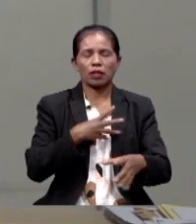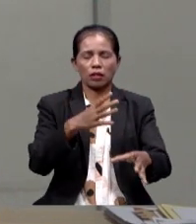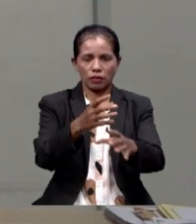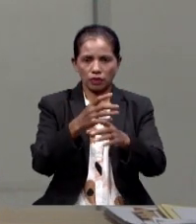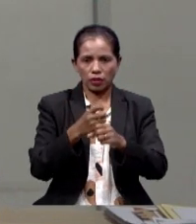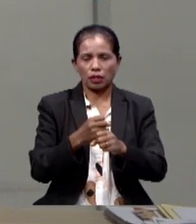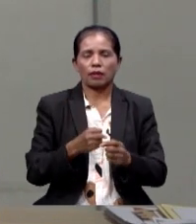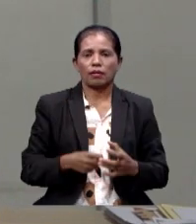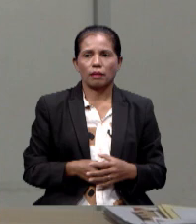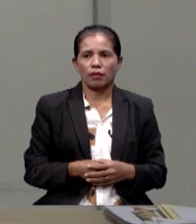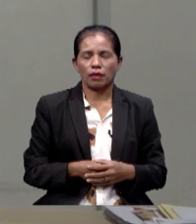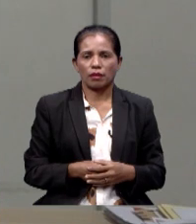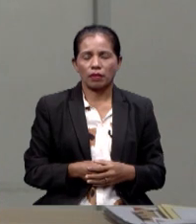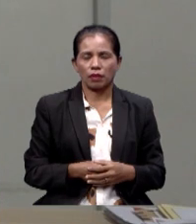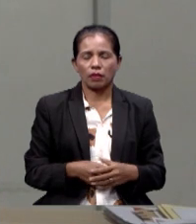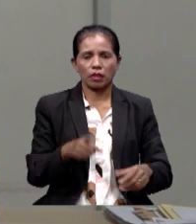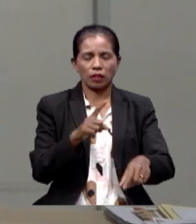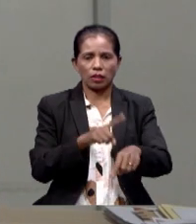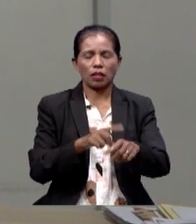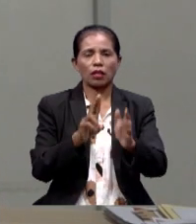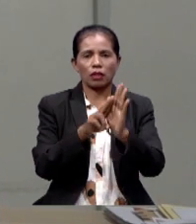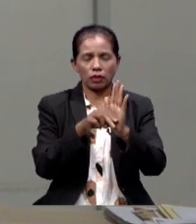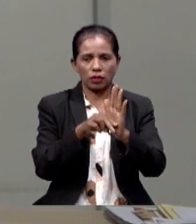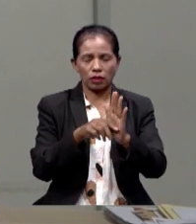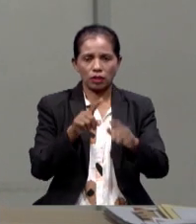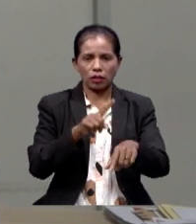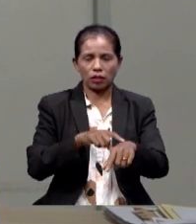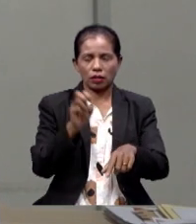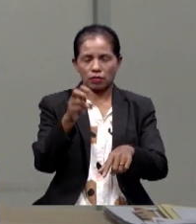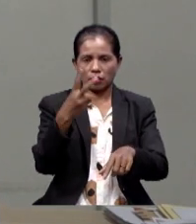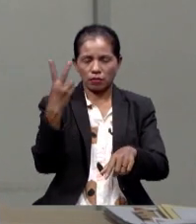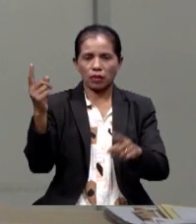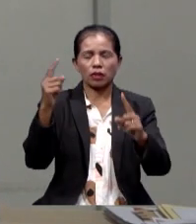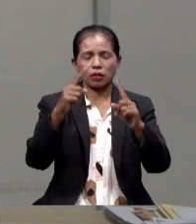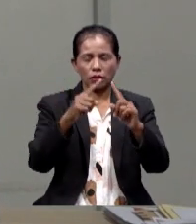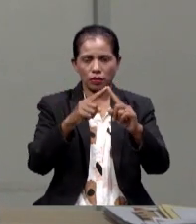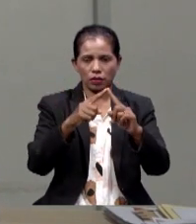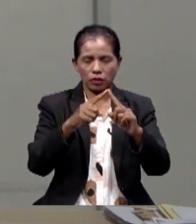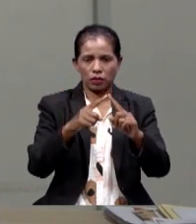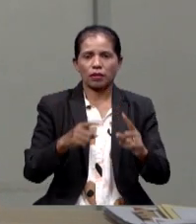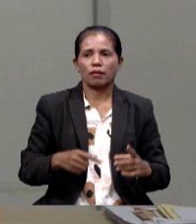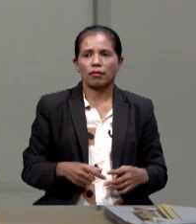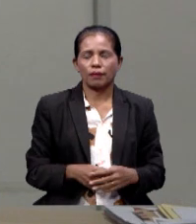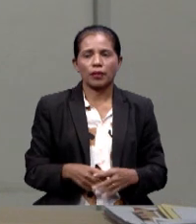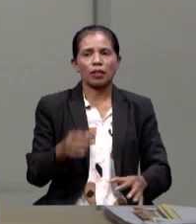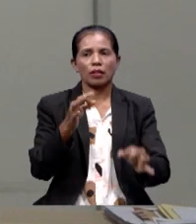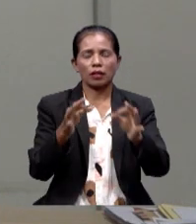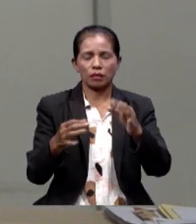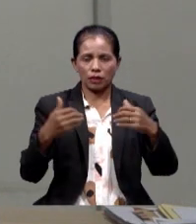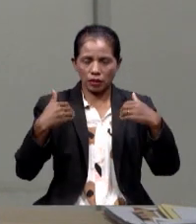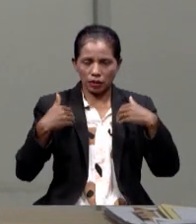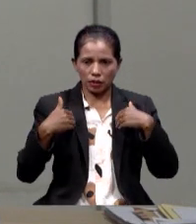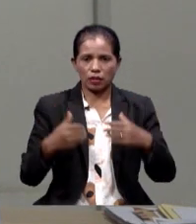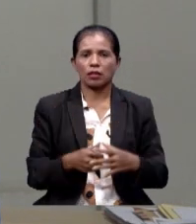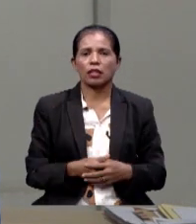ka durante ia horas ida hauru ka bihane 12 horas to 2 horas ne. Quando ia assuntos be fins